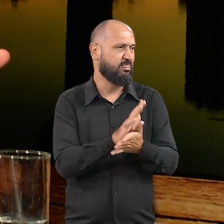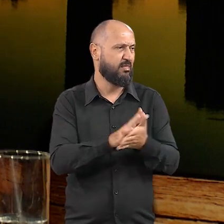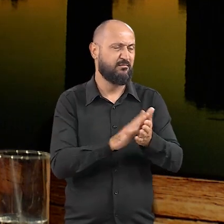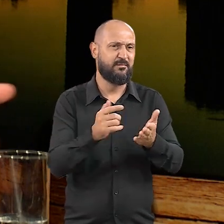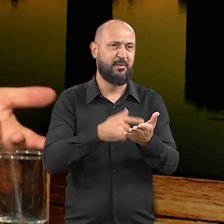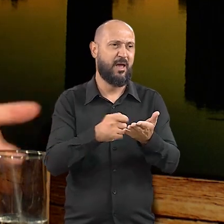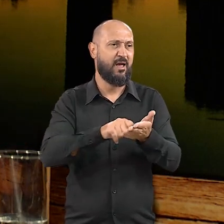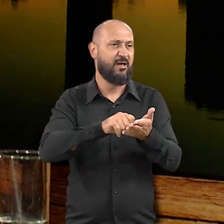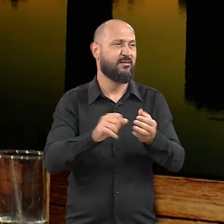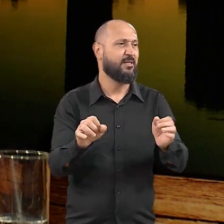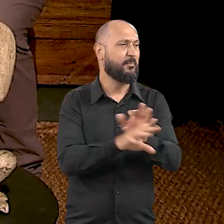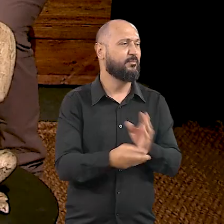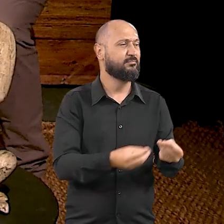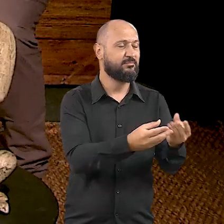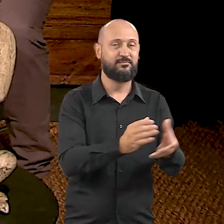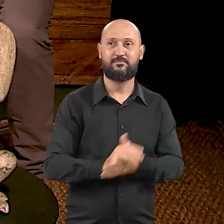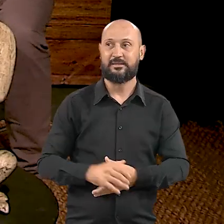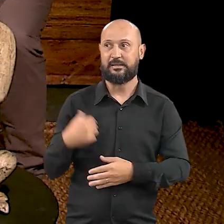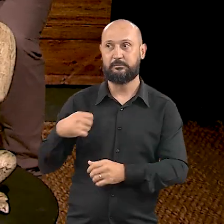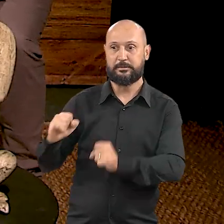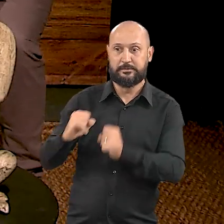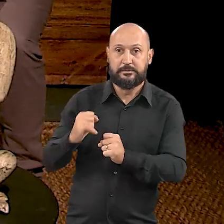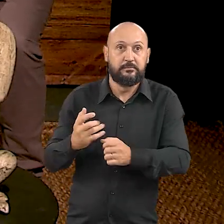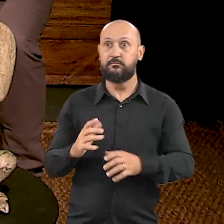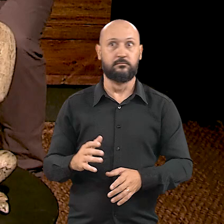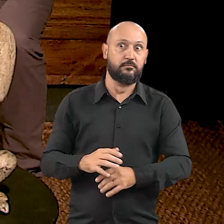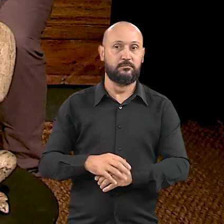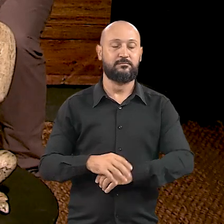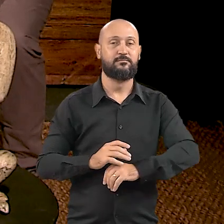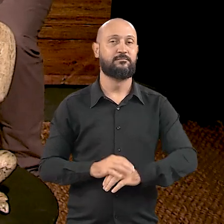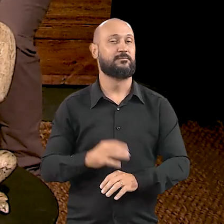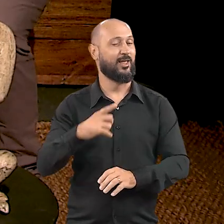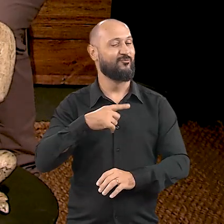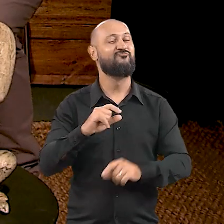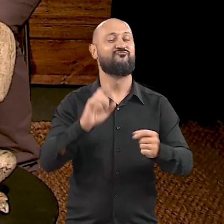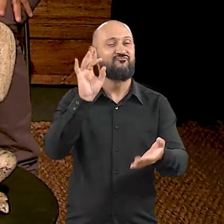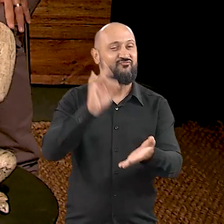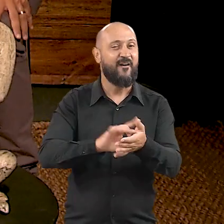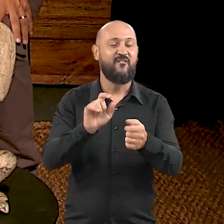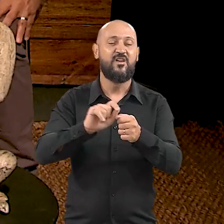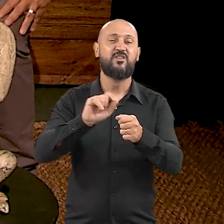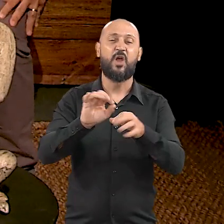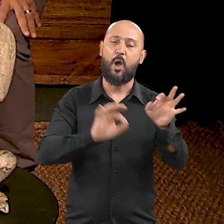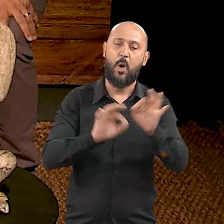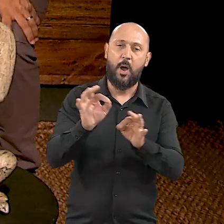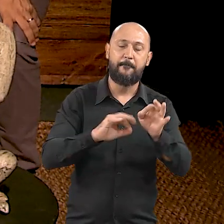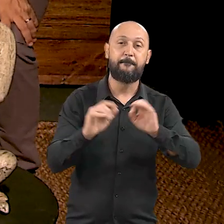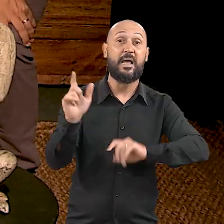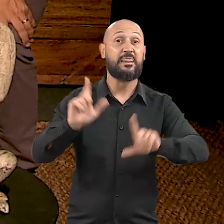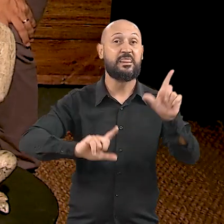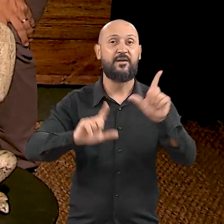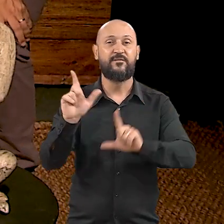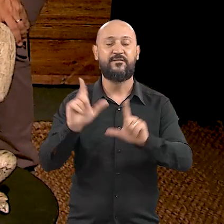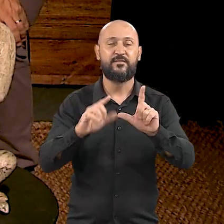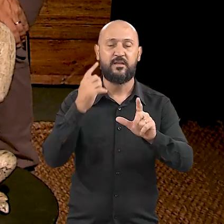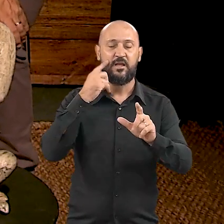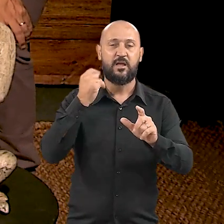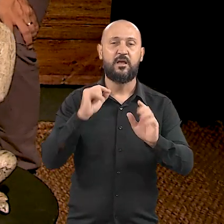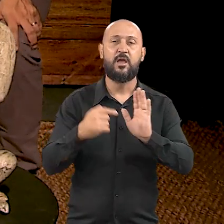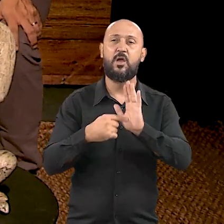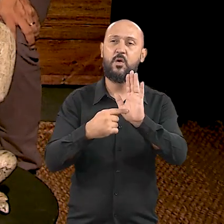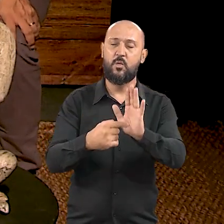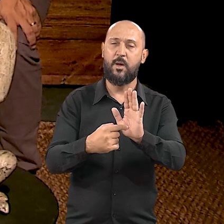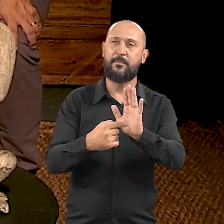está aí, cara. Pronto. Ele falou, me deu uma chacoalhada. Aí eu tinha mesmo, porque eu tinha produzido para a TV